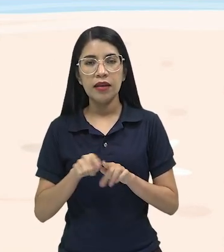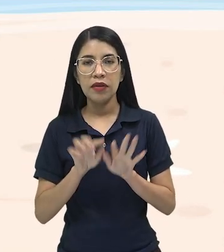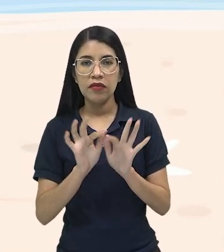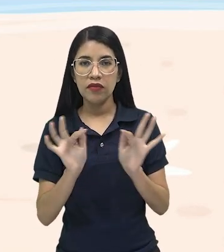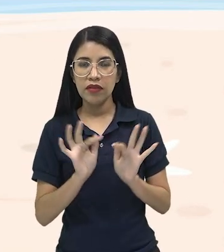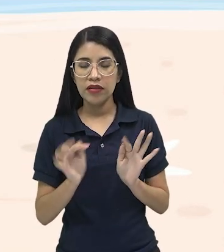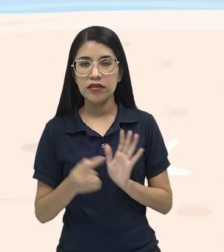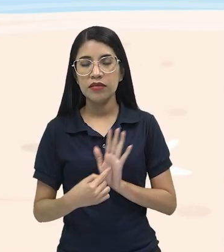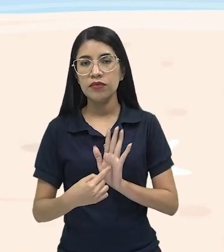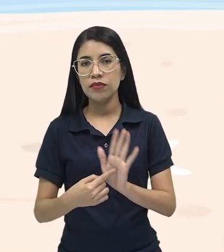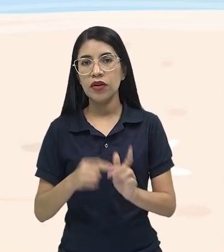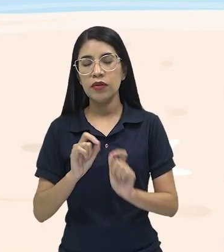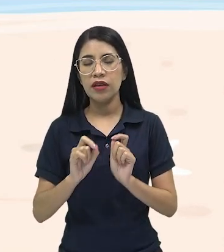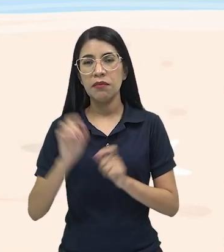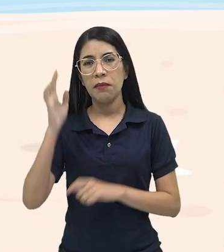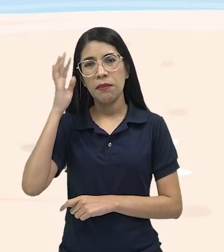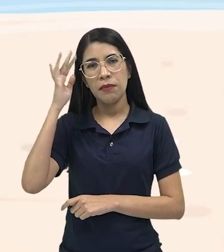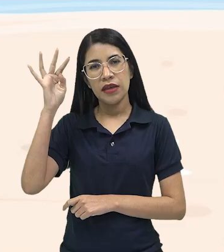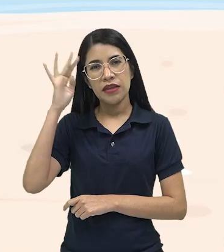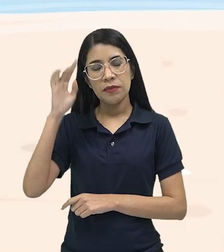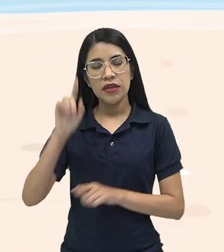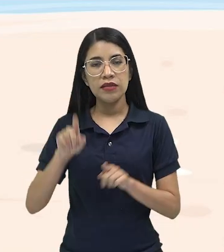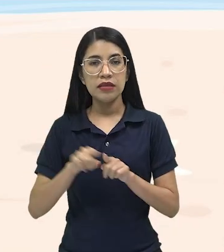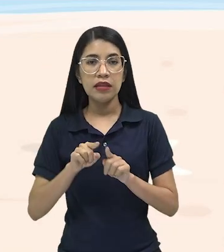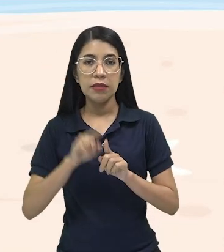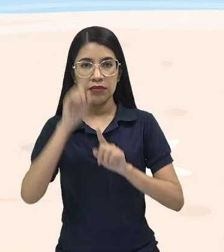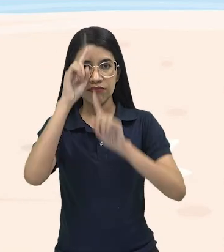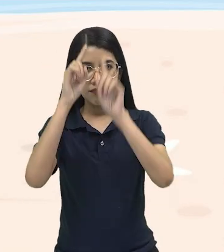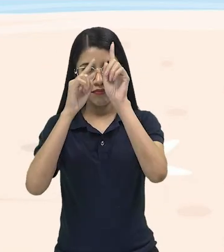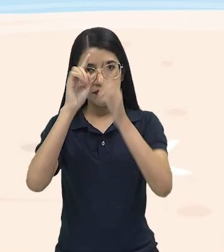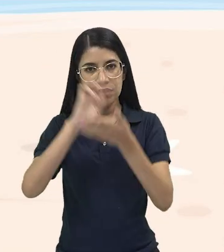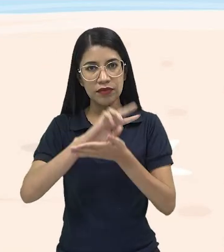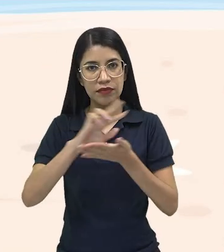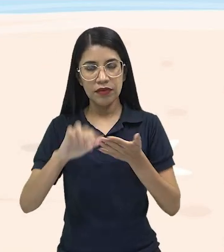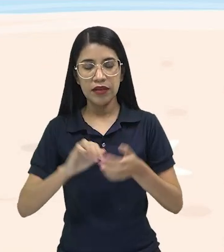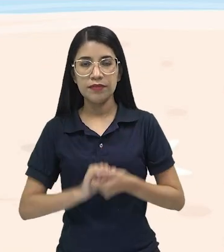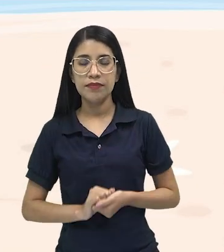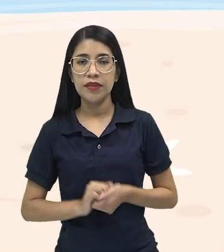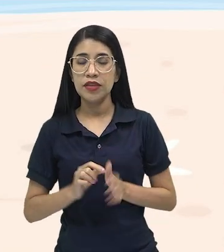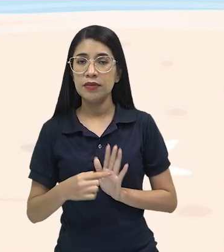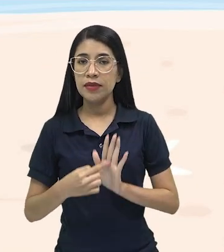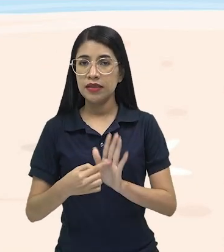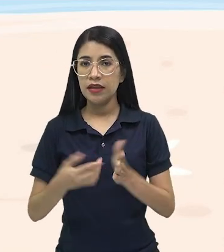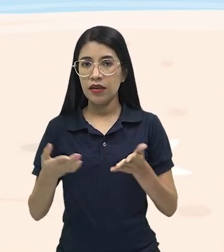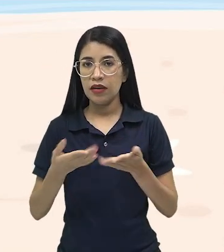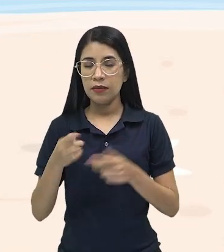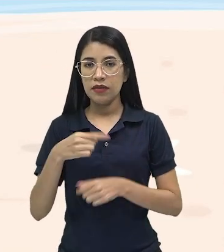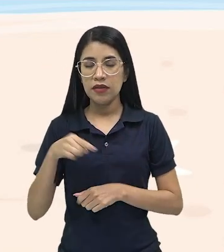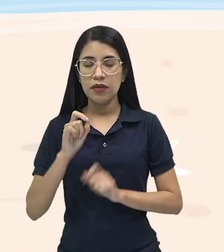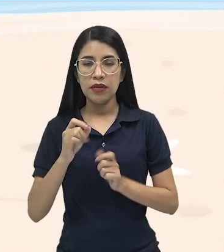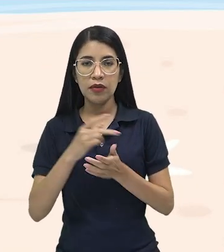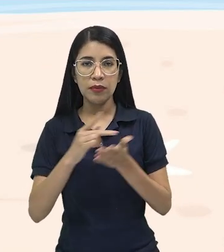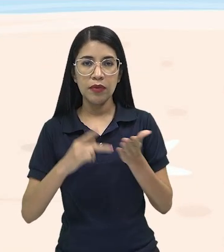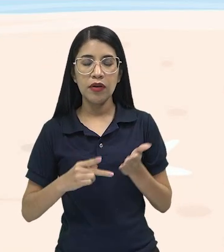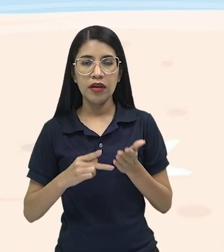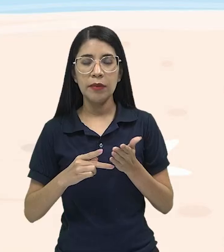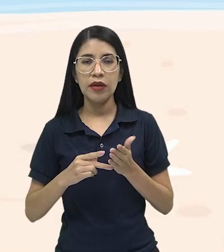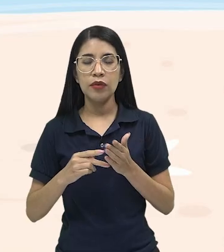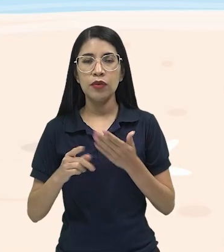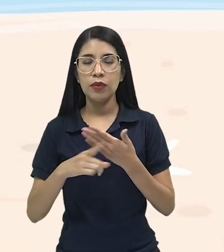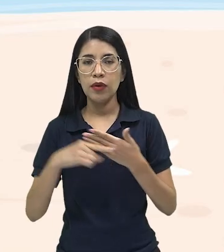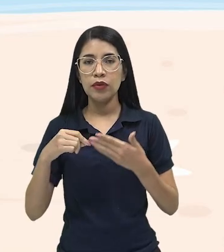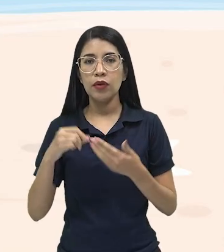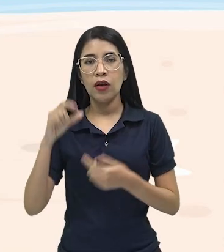indicam pensamentos ou ideias. Então, nós trouxemos aqui para vocês o poema de Oswald